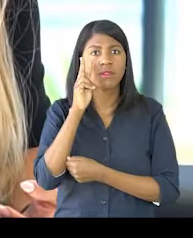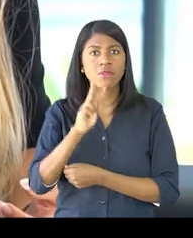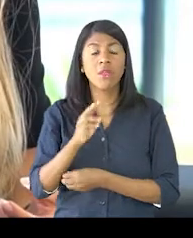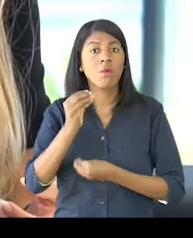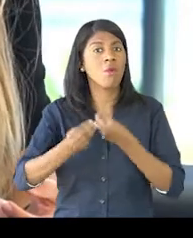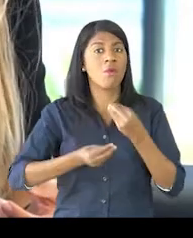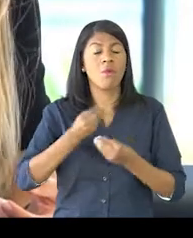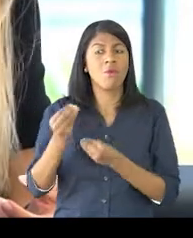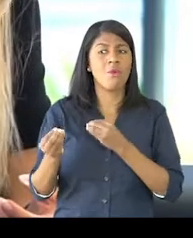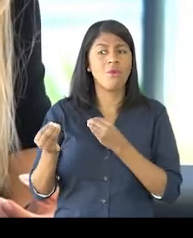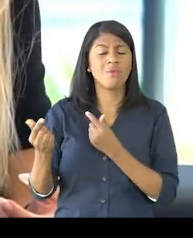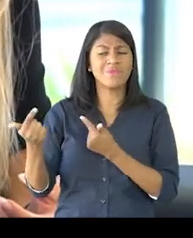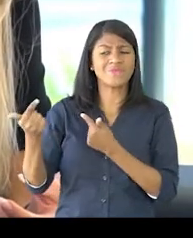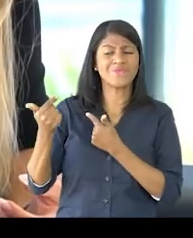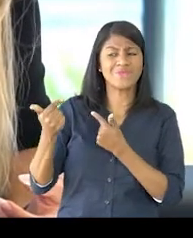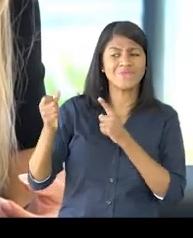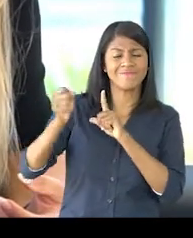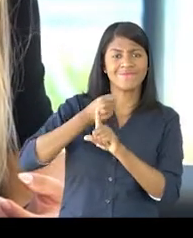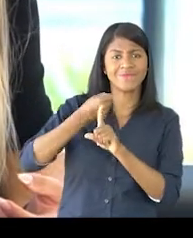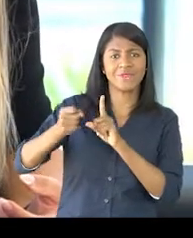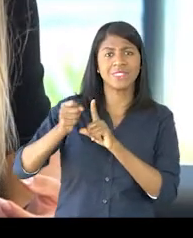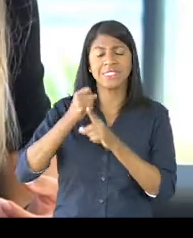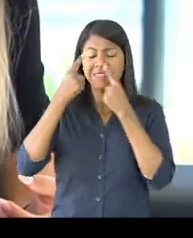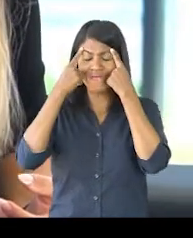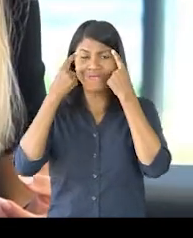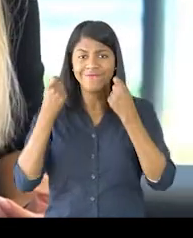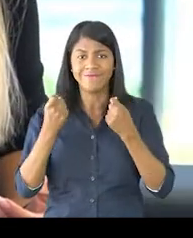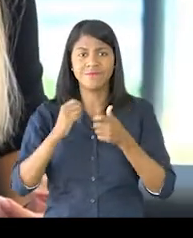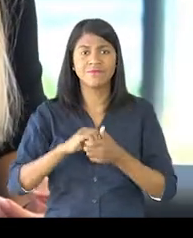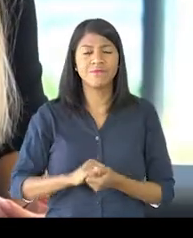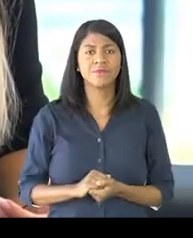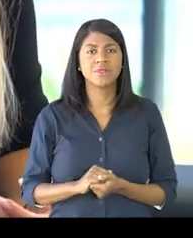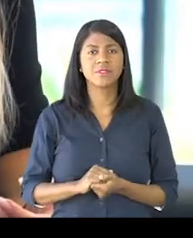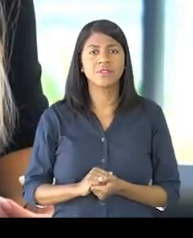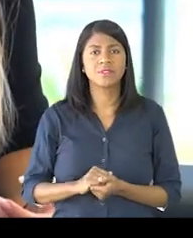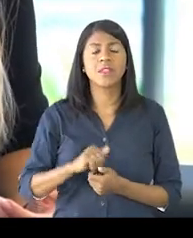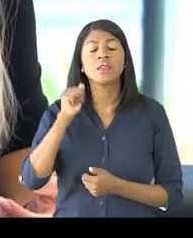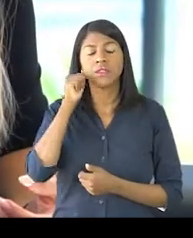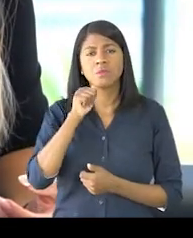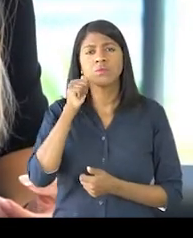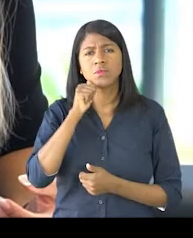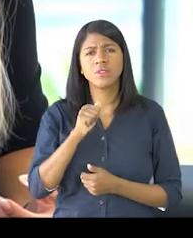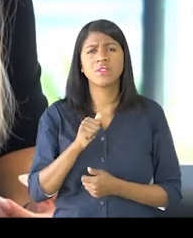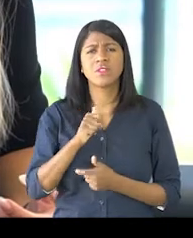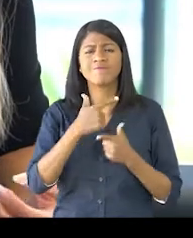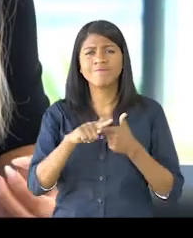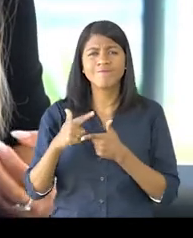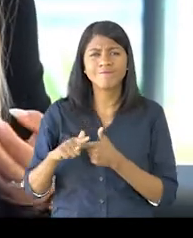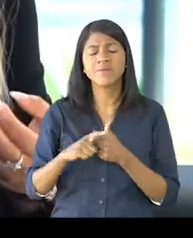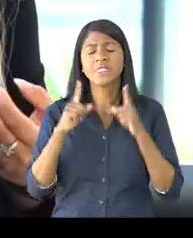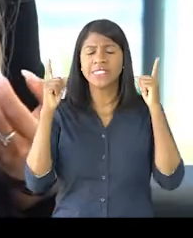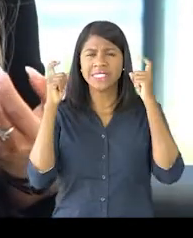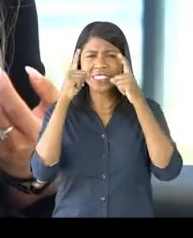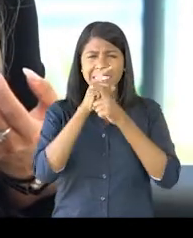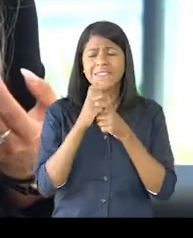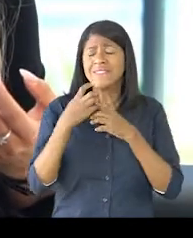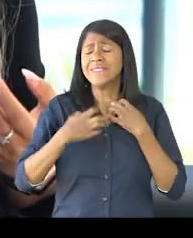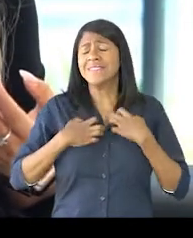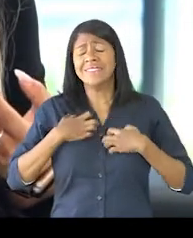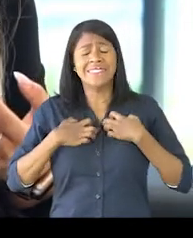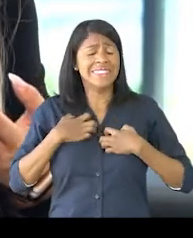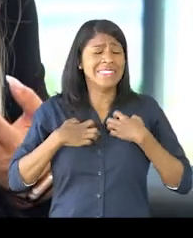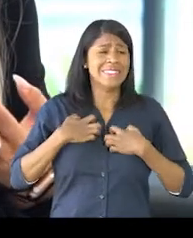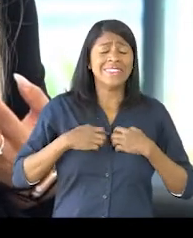de Saúde, onde nós vamos levar não só o que tem a Secretaria nossa de Políticas para as Mulheres, que é um atendimento